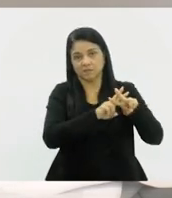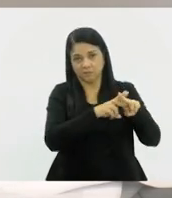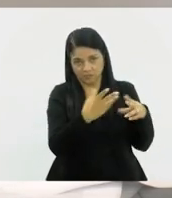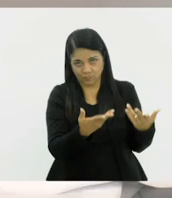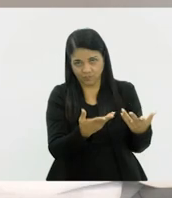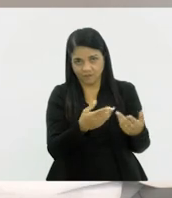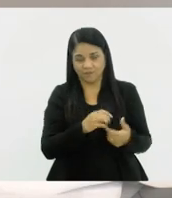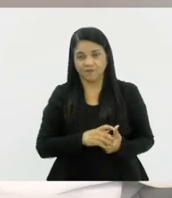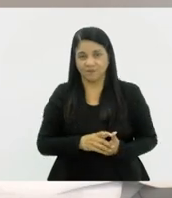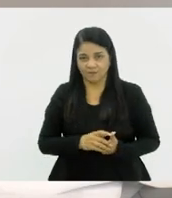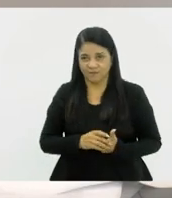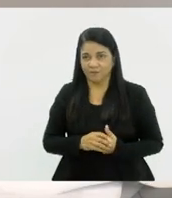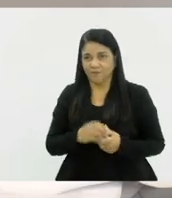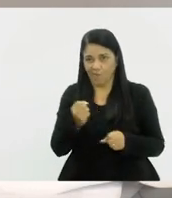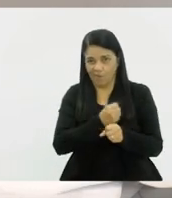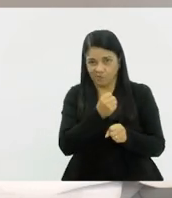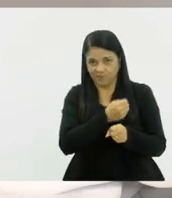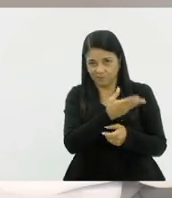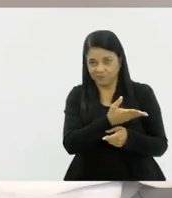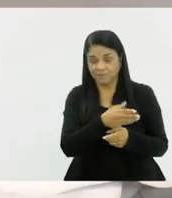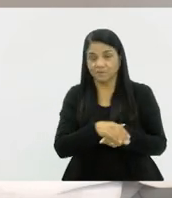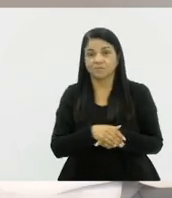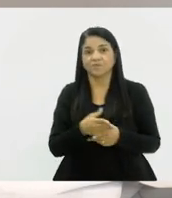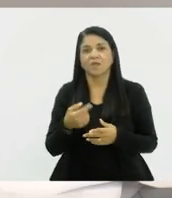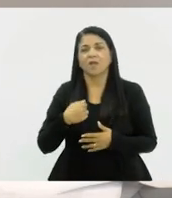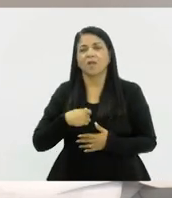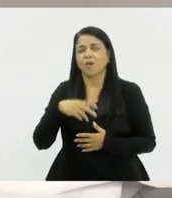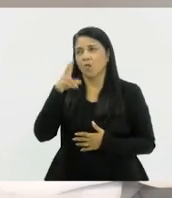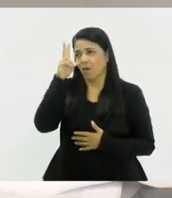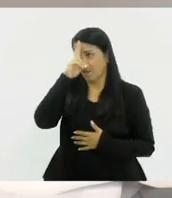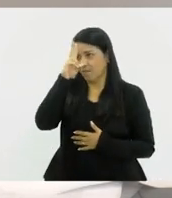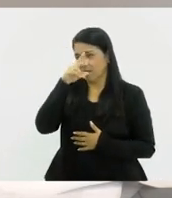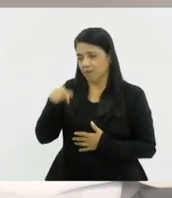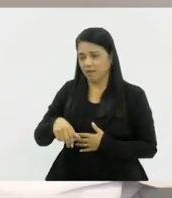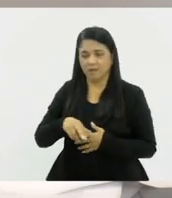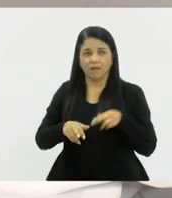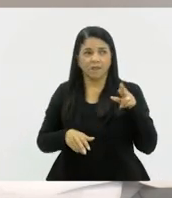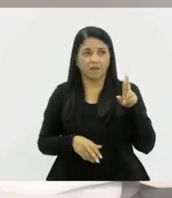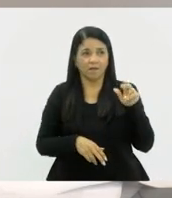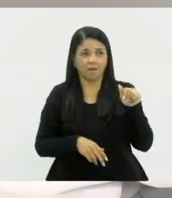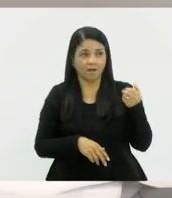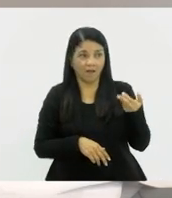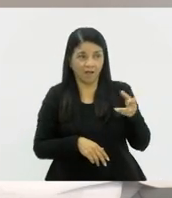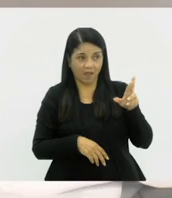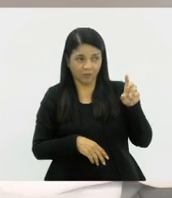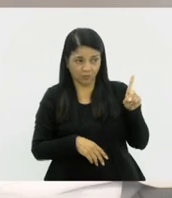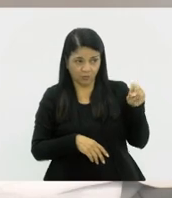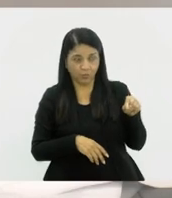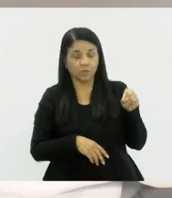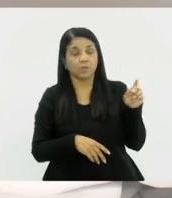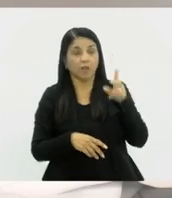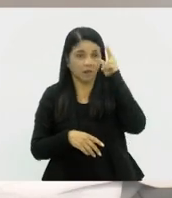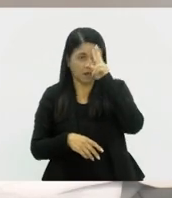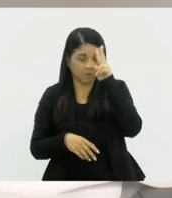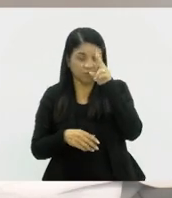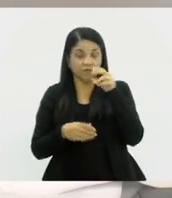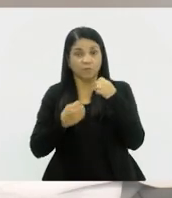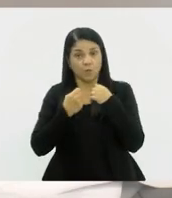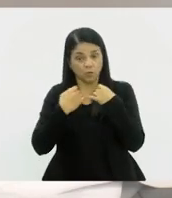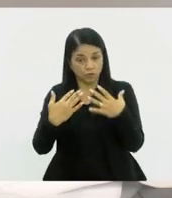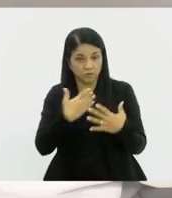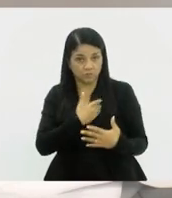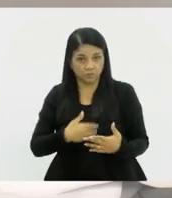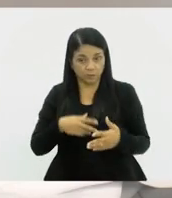eh e eu lembrei agora o o próprio Ricardo Nemer aqui do lado lembrou que foi em audiências públicas como